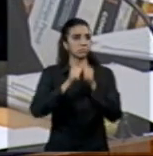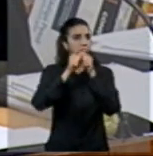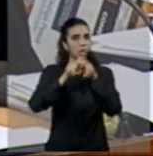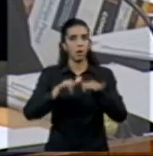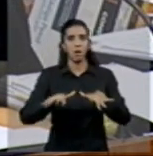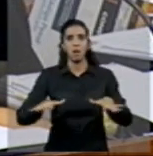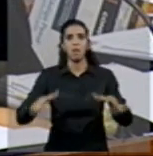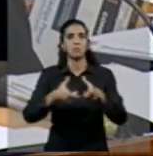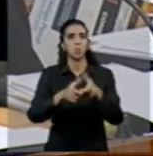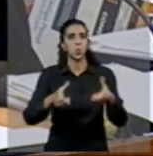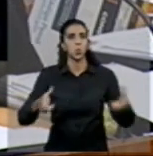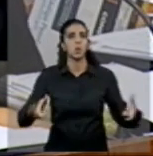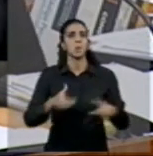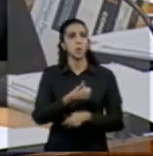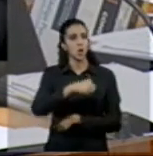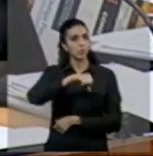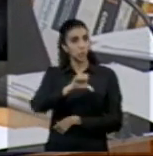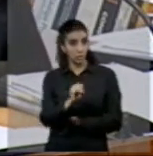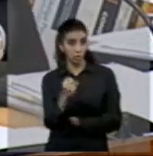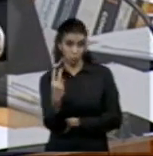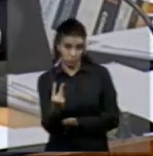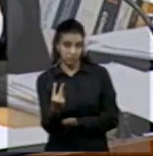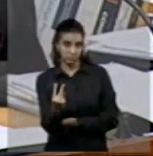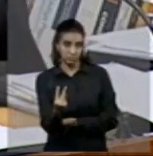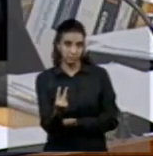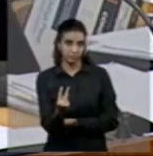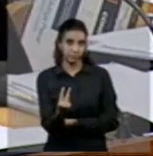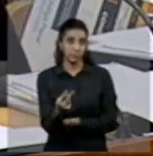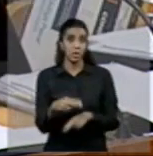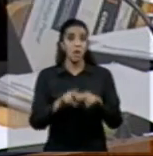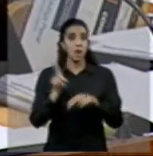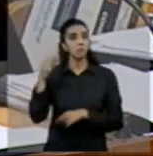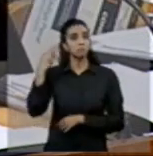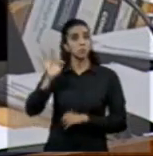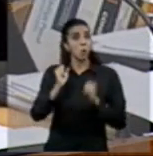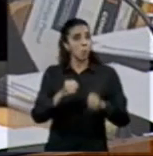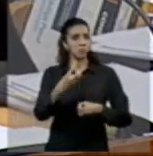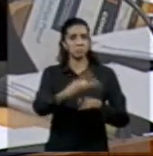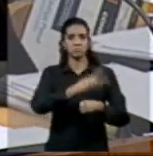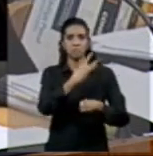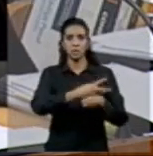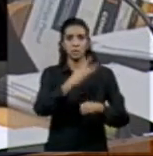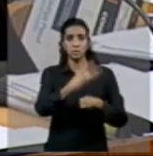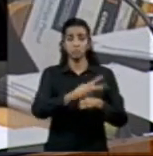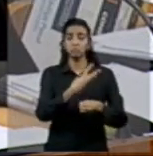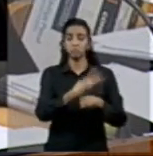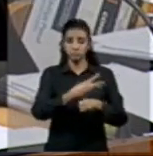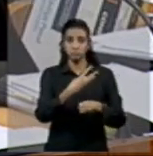terceirizadas a partir de 1982, permite a terceirização sem